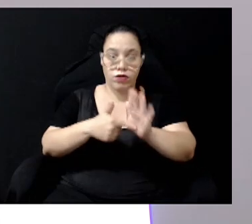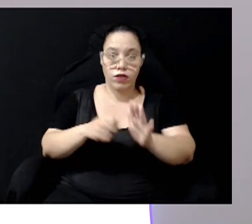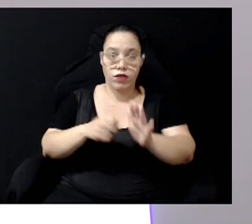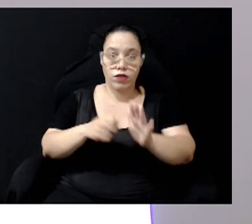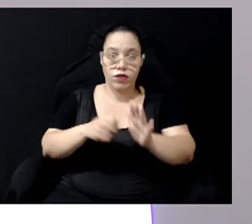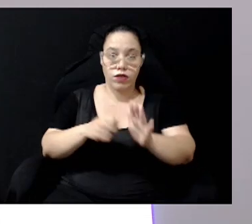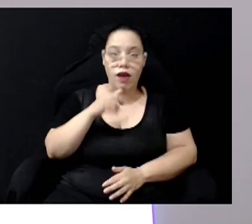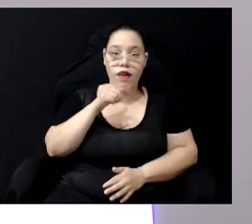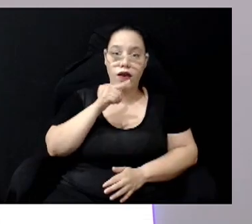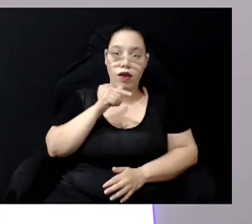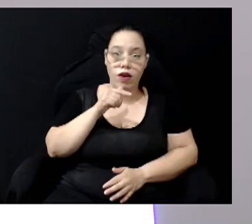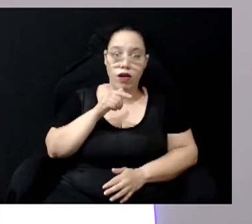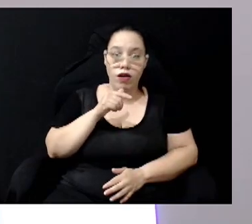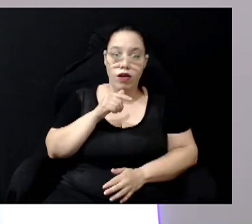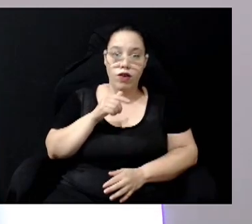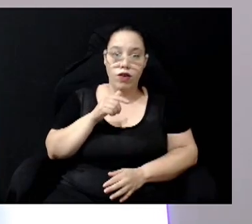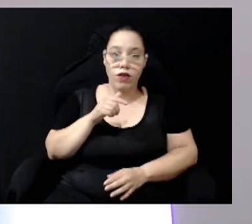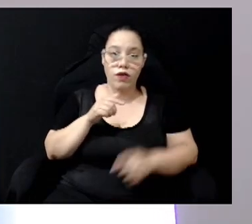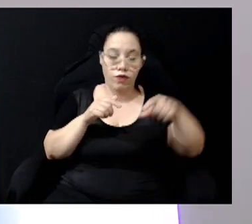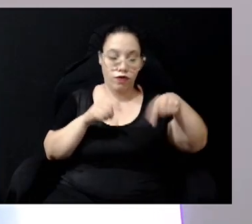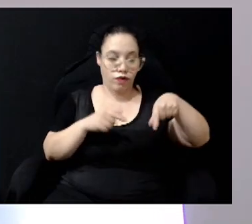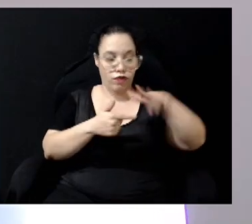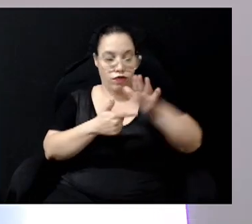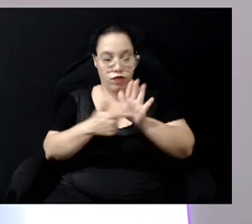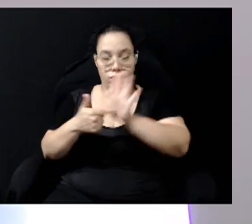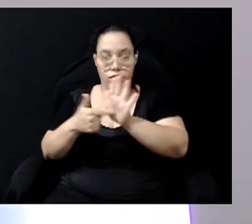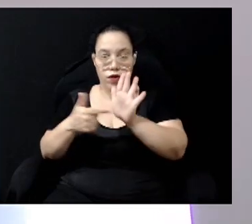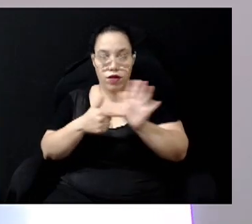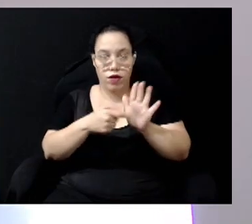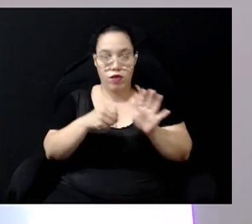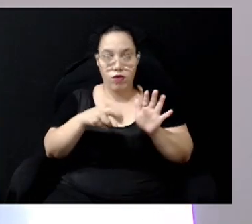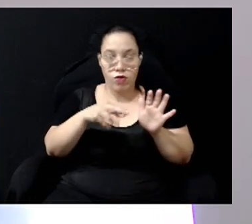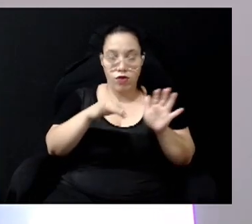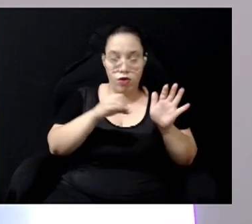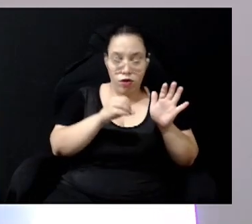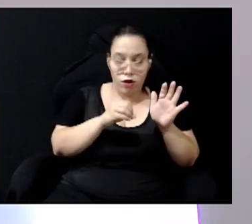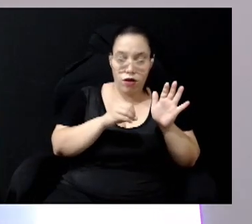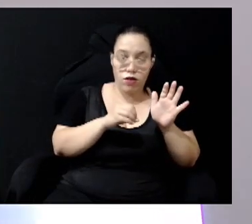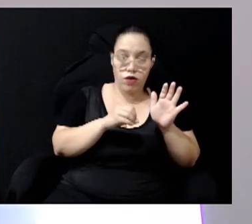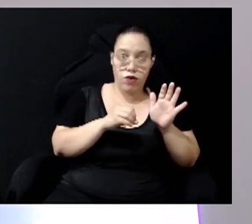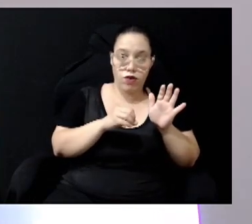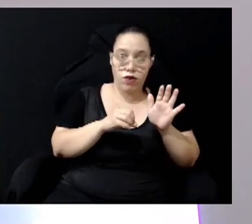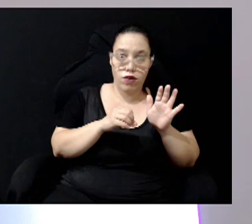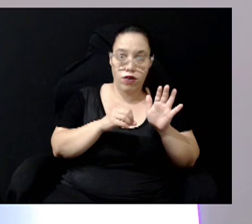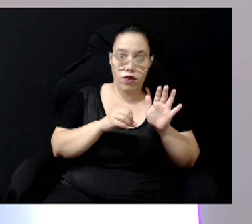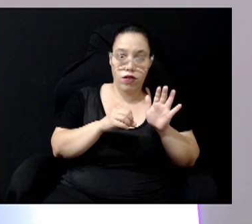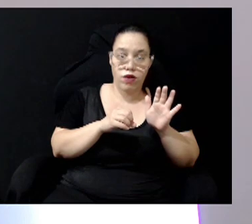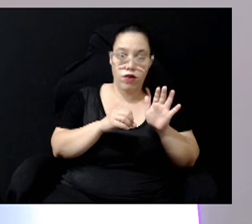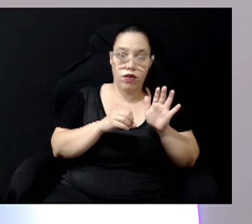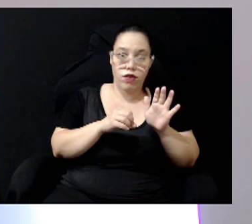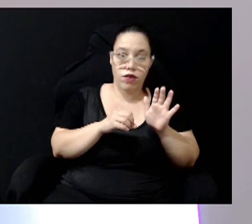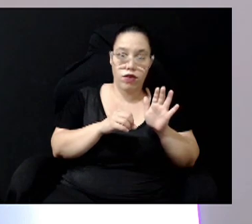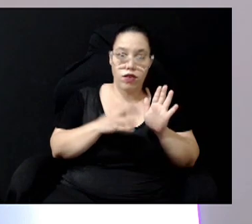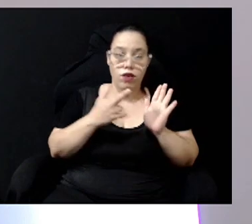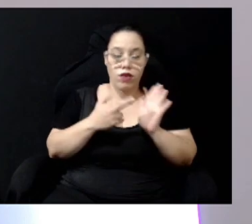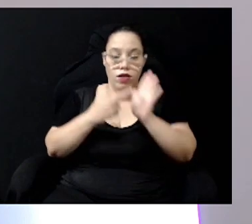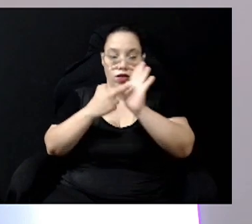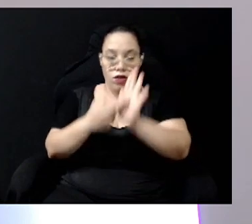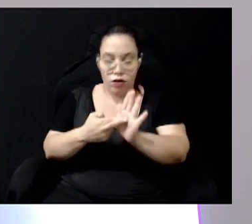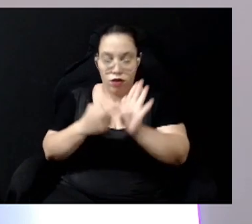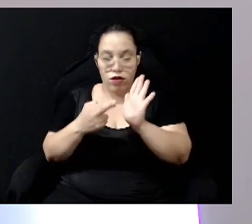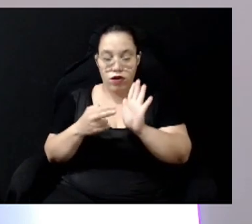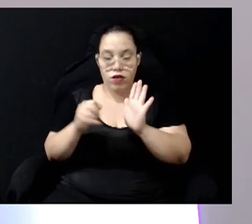os representantes, que são esses bonequinhos aqui. Então a gente vai representando, o animal tem um representante, o tutor tem um